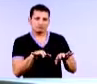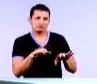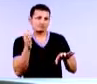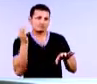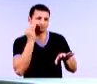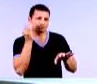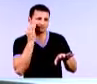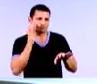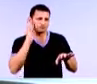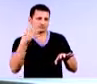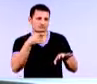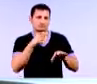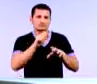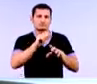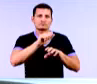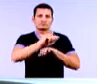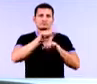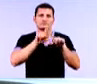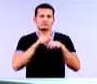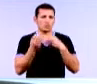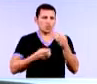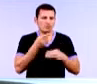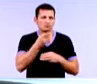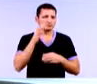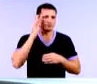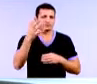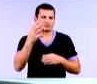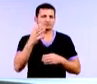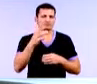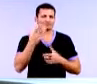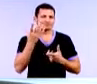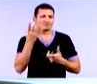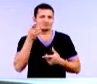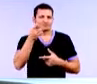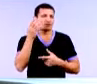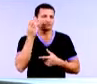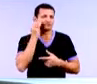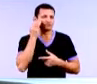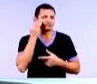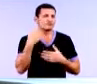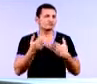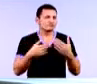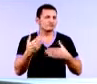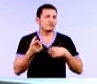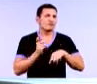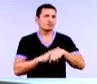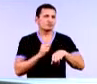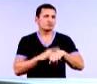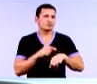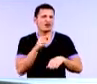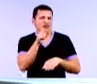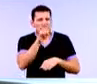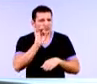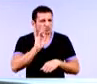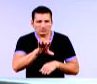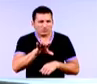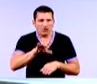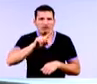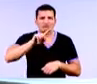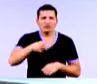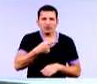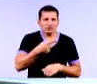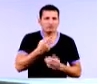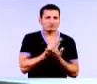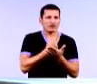vai falar, como é que eu vou resolver isso aqui? Aí você vai observar que, passado alguns minutos, nossa, era só essa vírgula que estava dando esse erro e eu não tinha